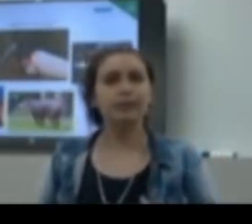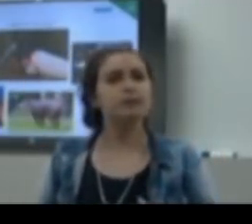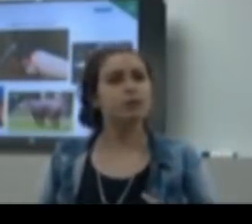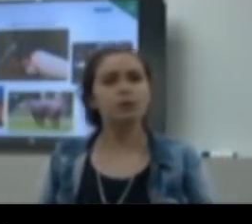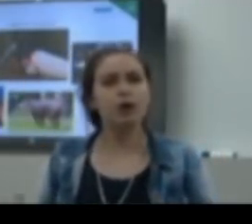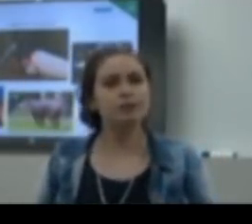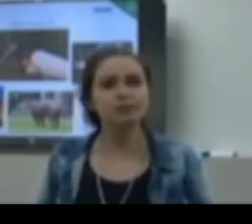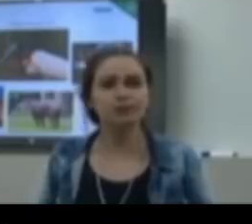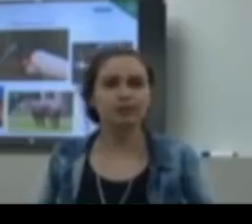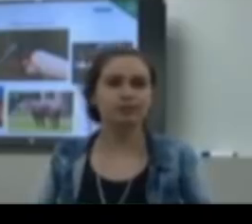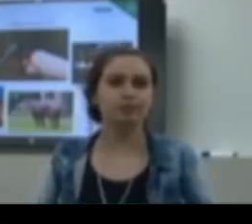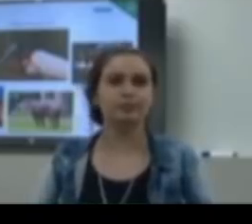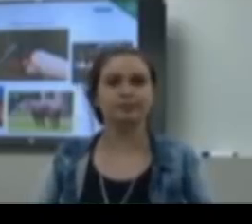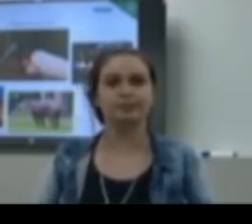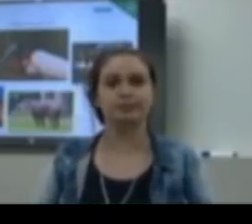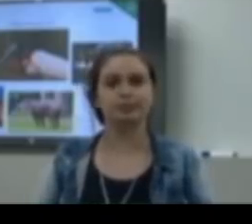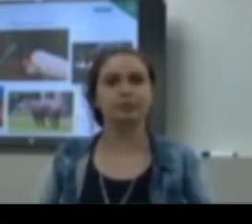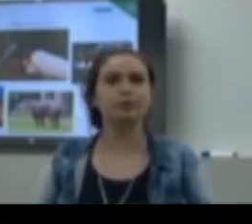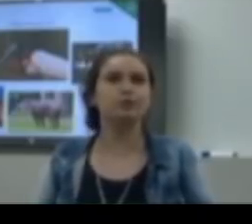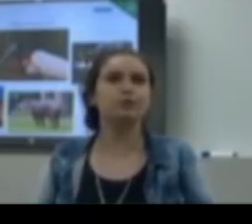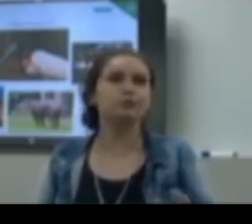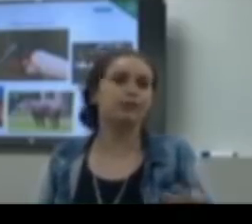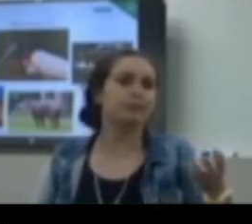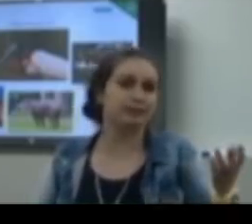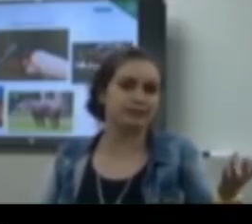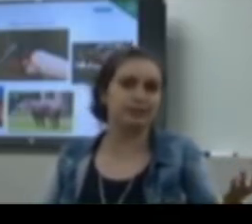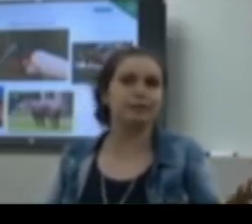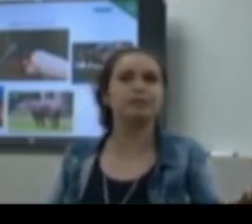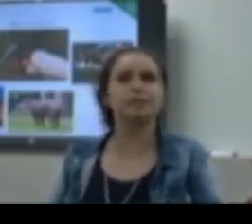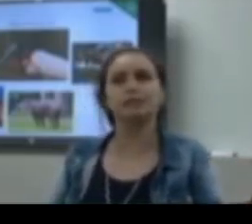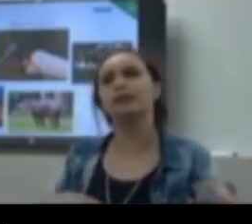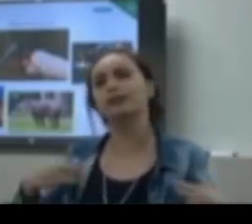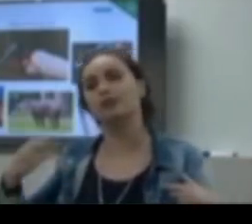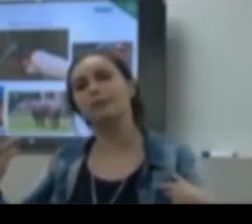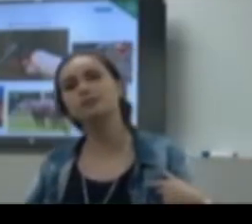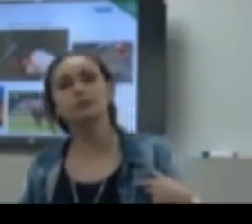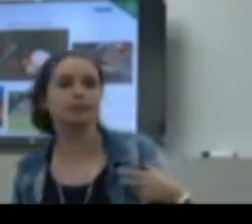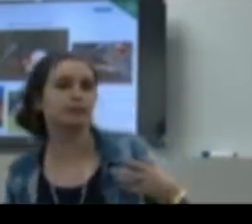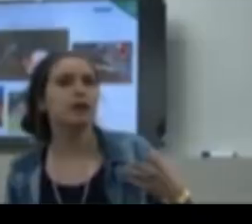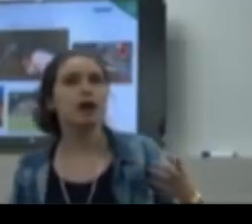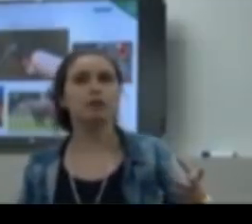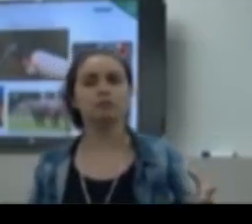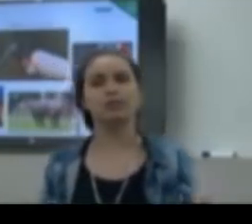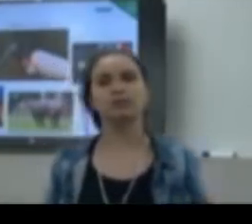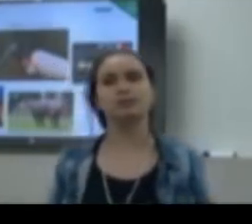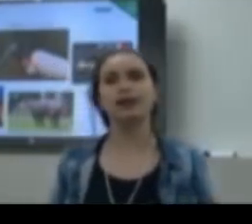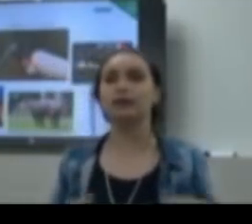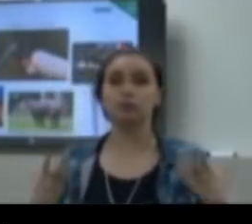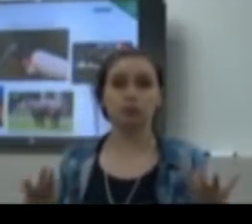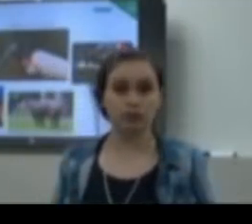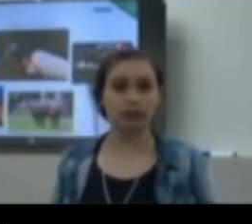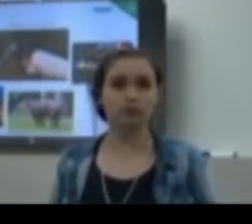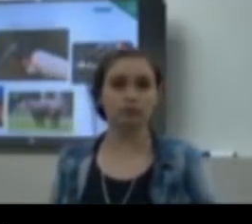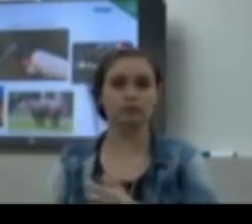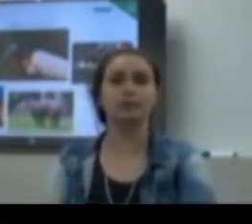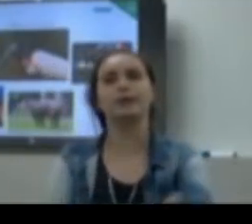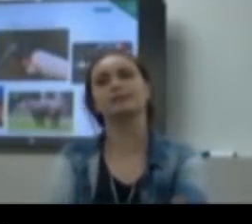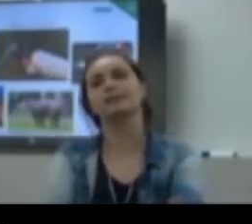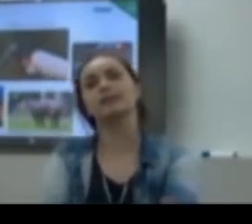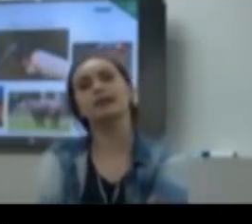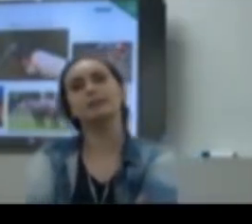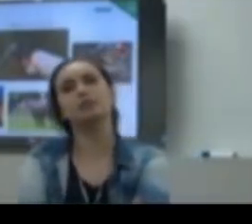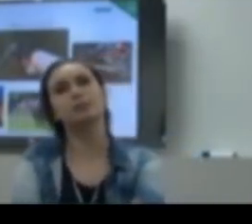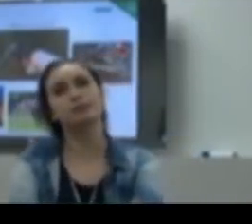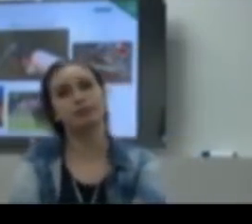a maioria deles não ocorre só na região do Pantanal. A gente pode encontrar esses animais, por exemplo, na região amazônica, alguns na região do Cerrado. Não coloquei todos